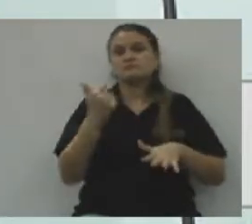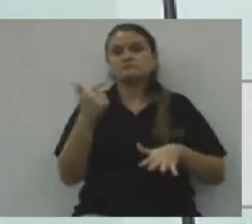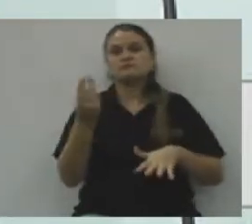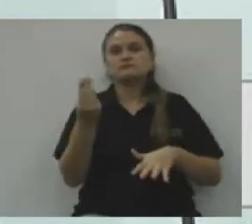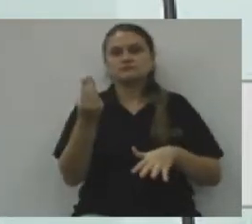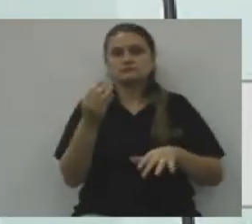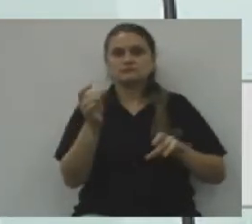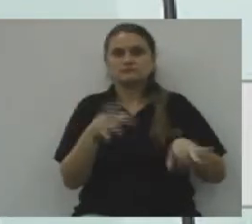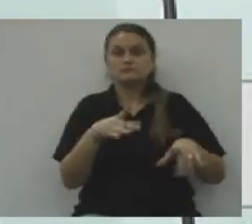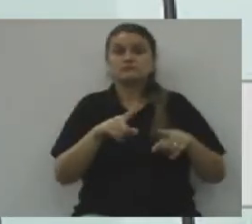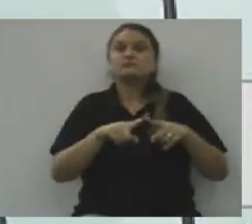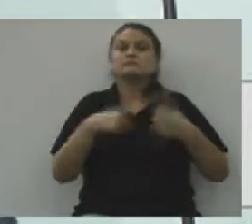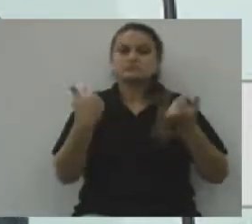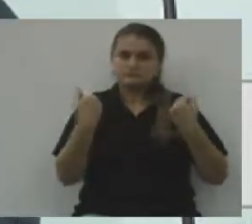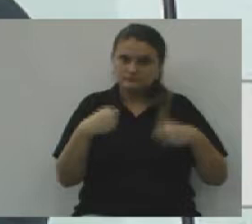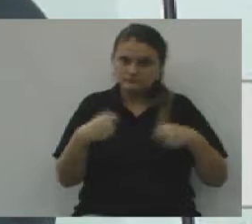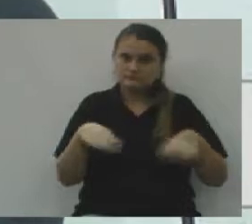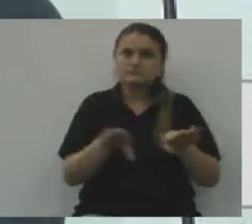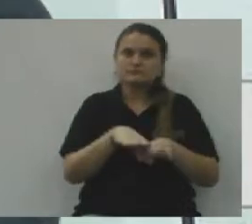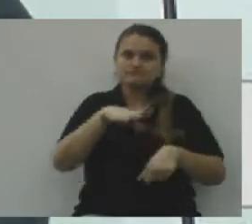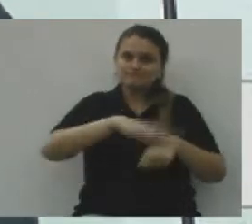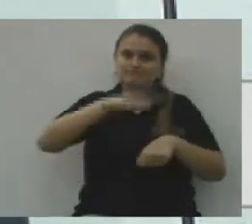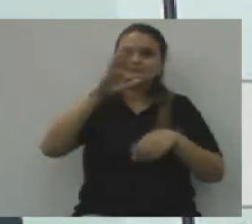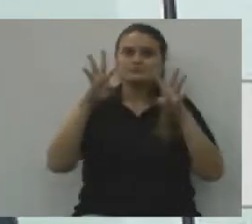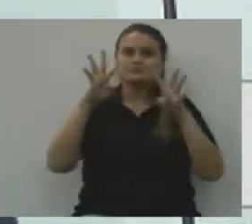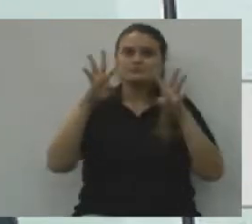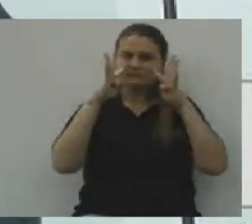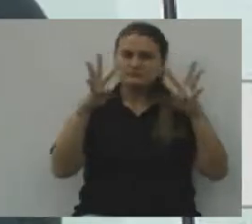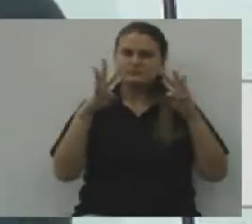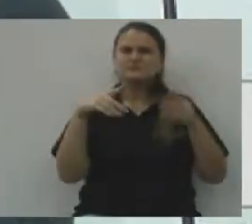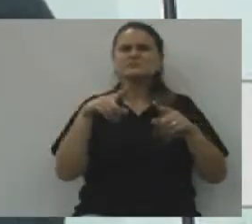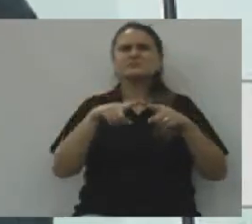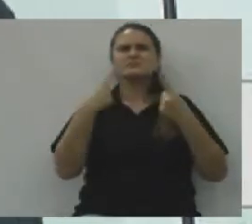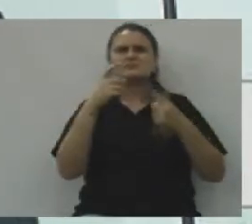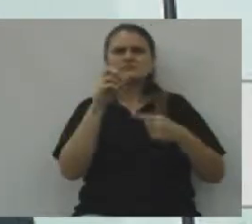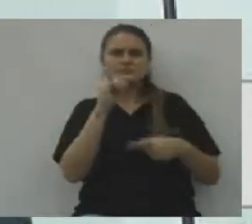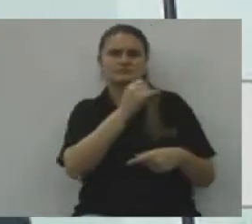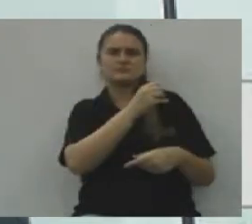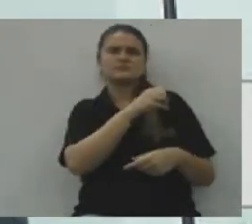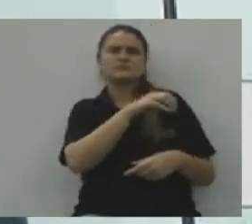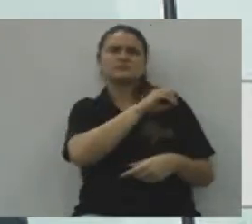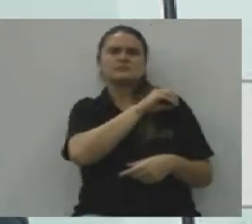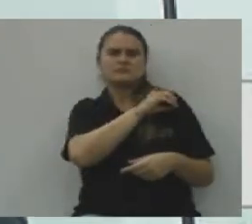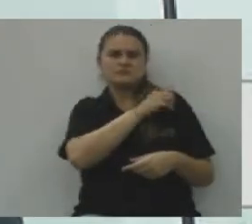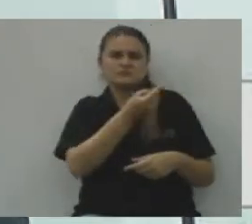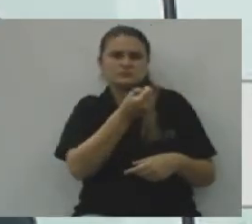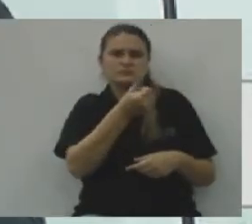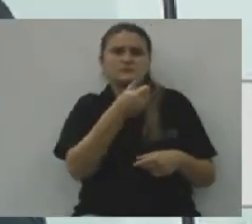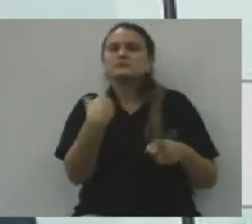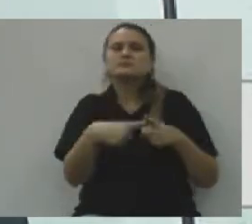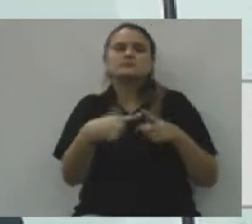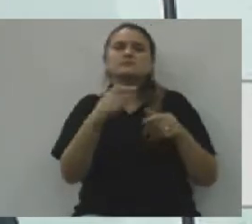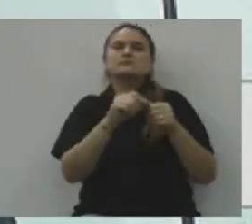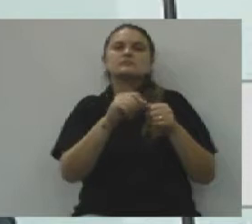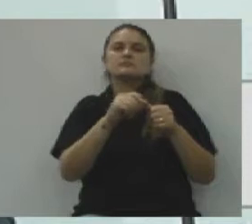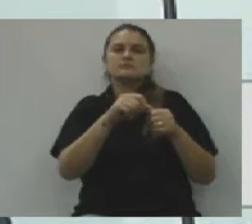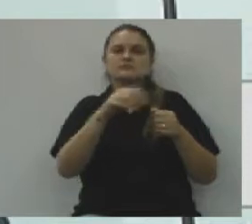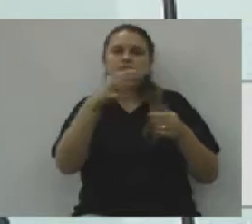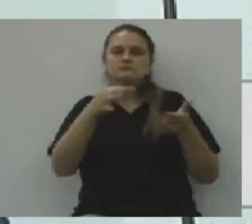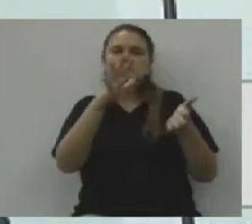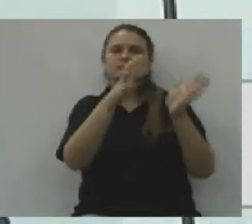que não deva ser trabalhada. Mas poderia se questionar, não, mas se os números não são tão grandes, por que, então, criar todo um protocolo por